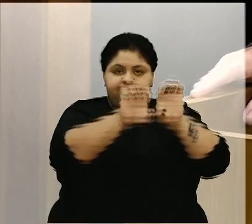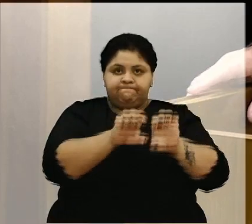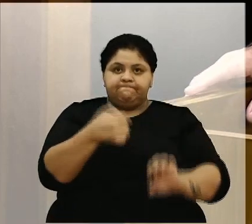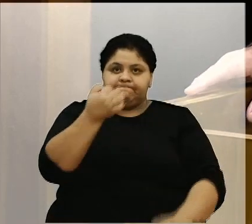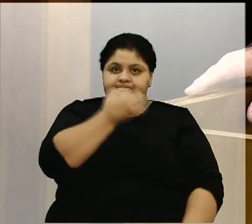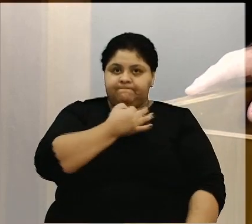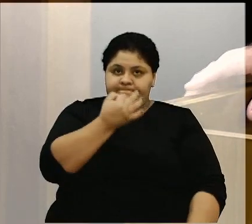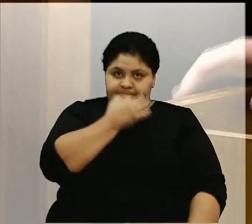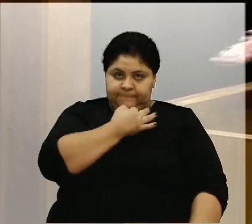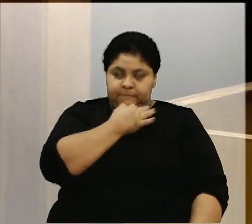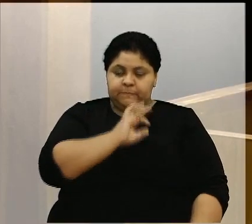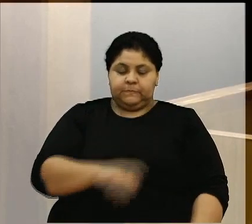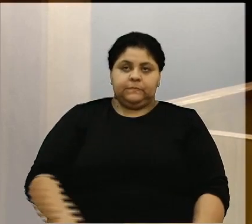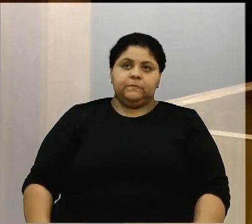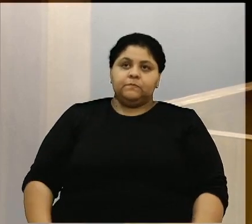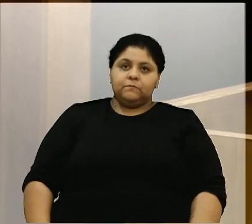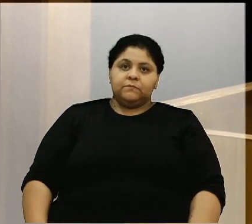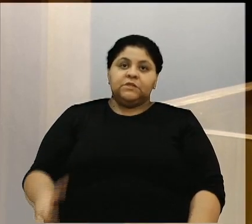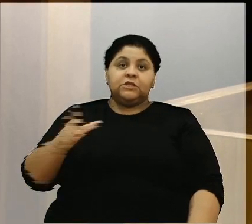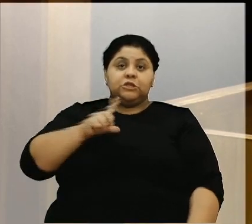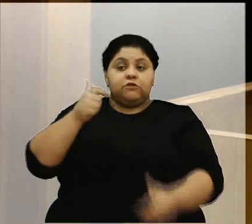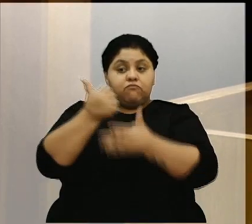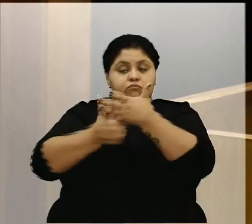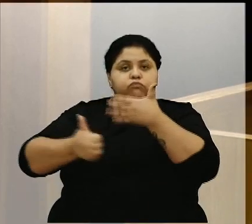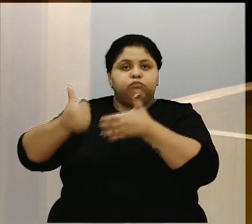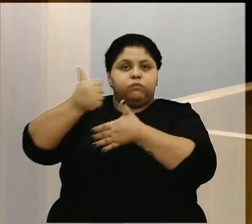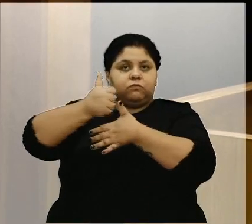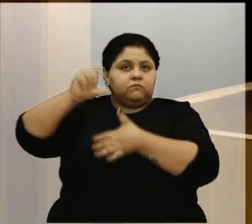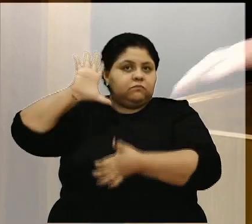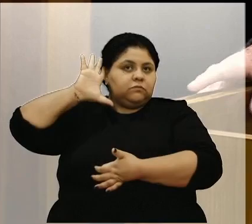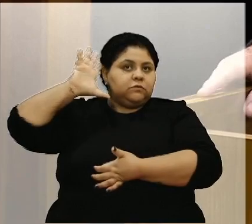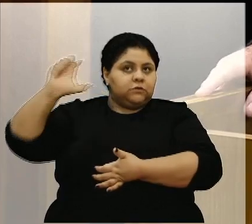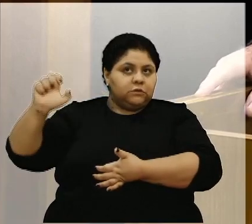Sul. Tive o privilégio de ouvir